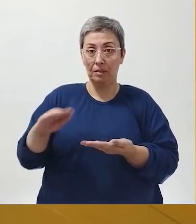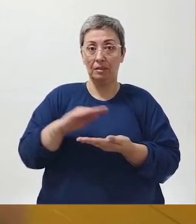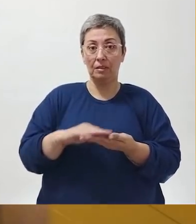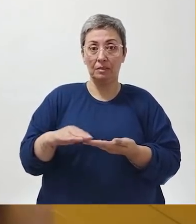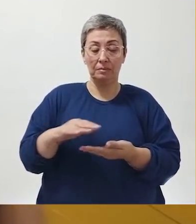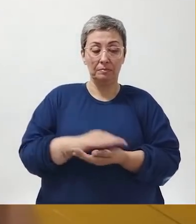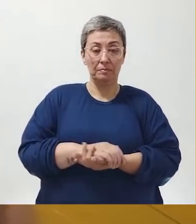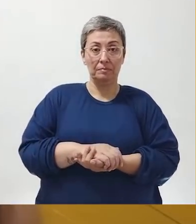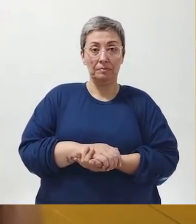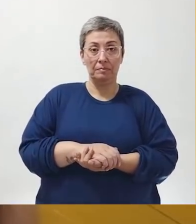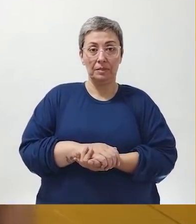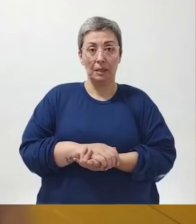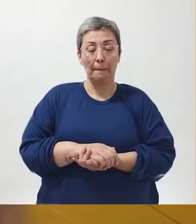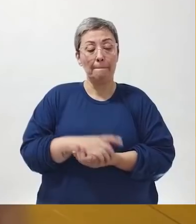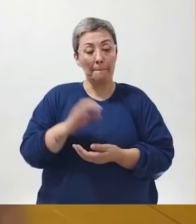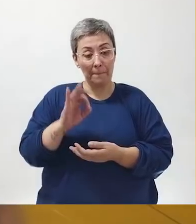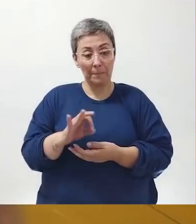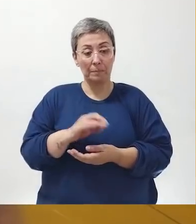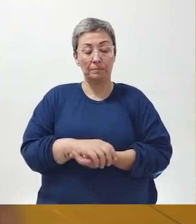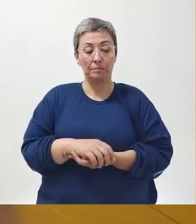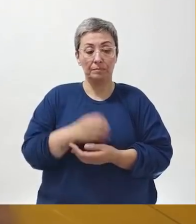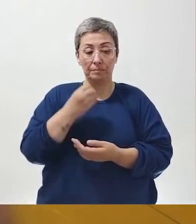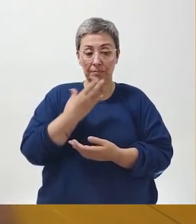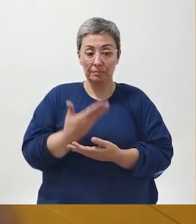gente aprendeu na aula de hoje. Muito obrigado!